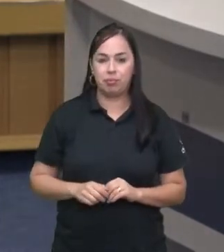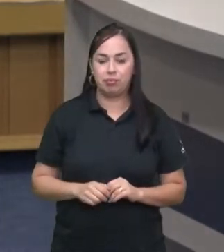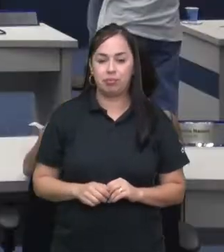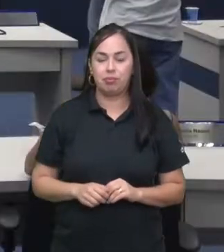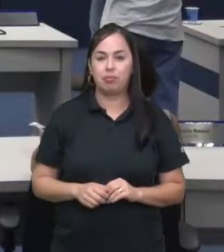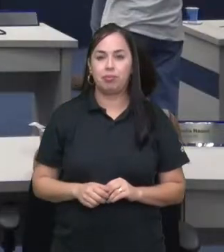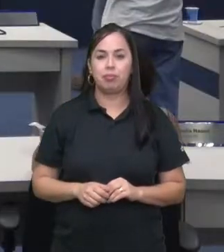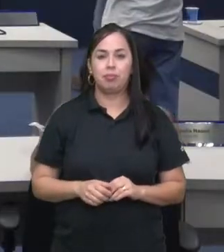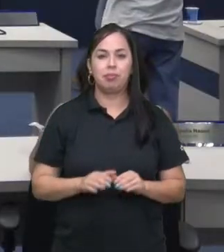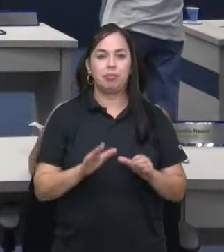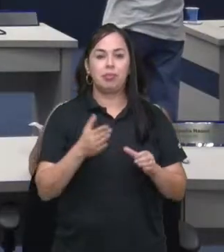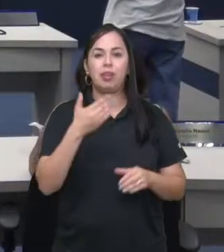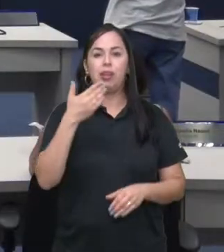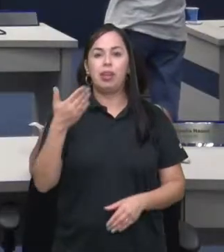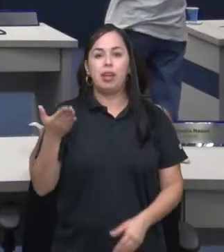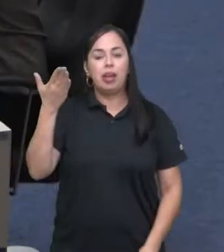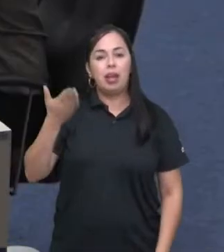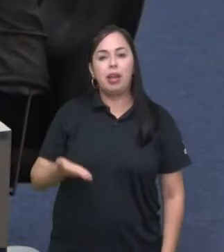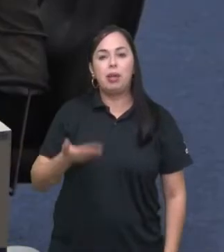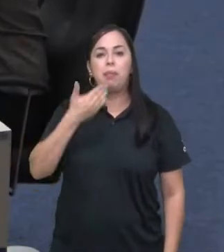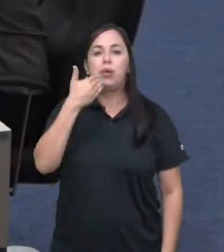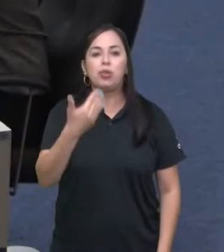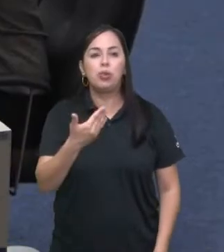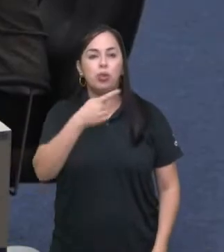Em votação, o pedido verbal do vereador.